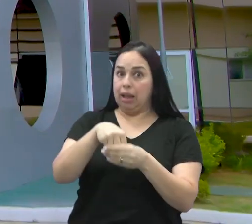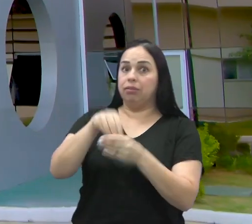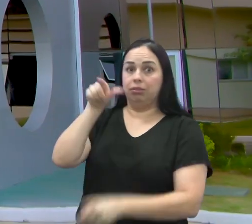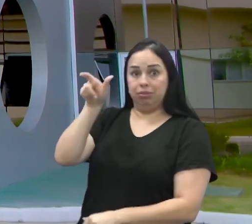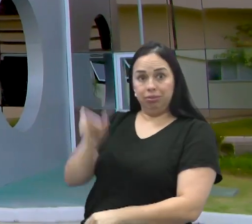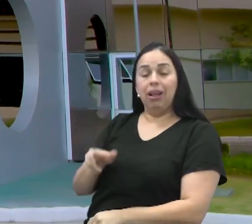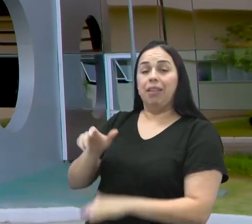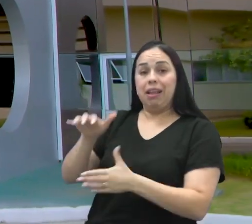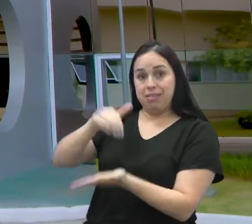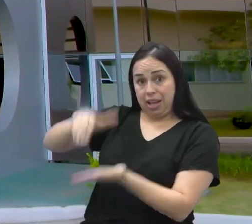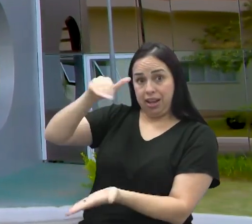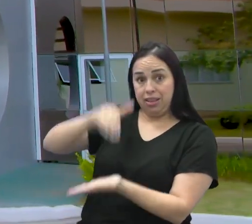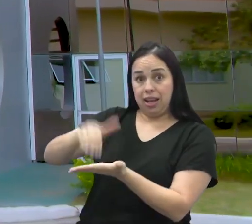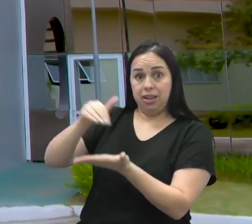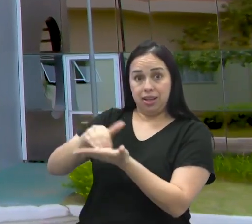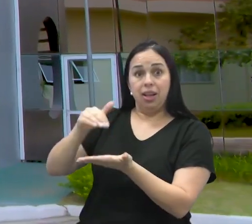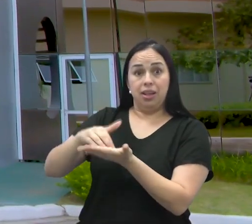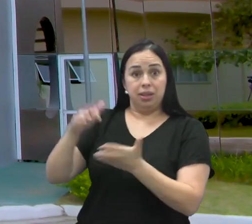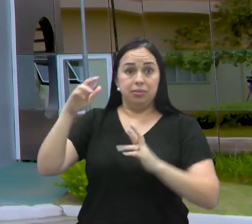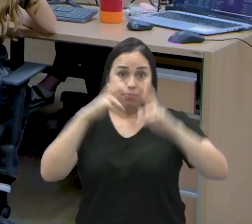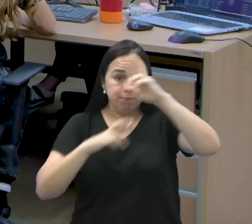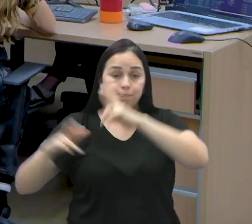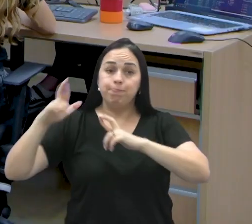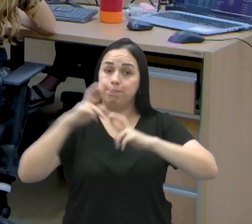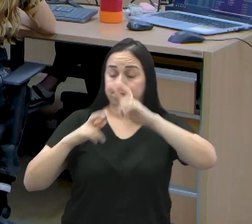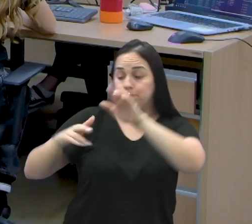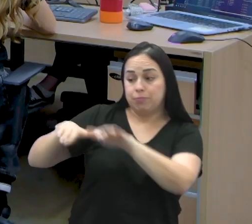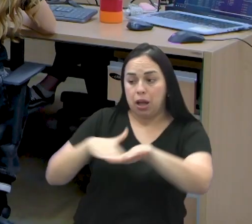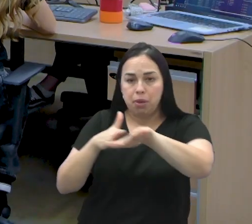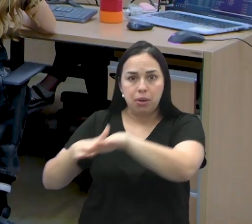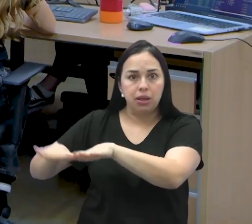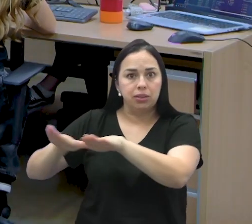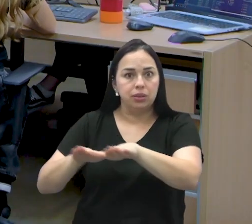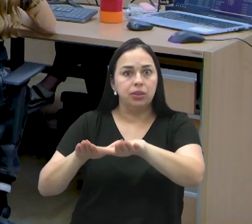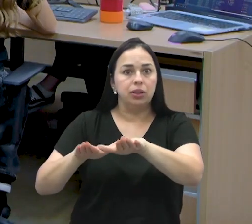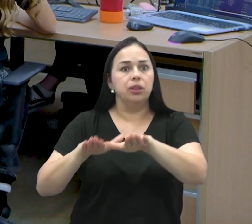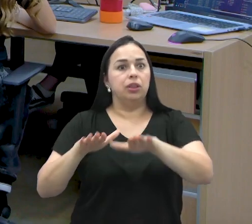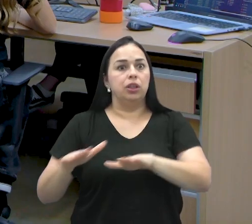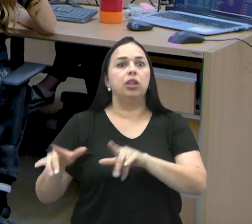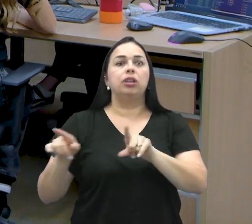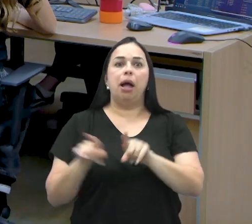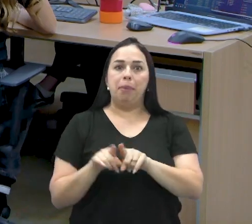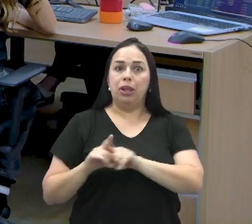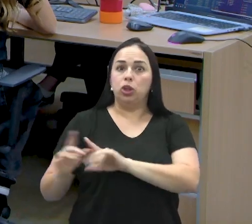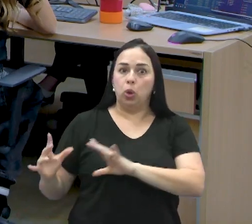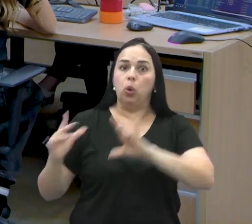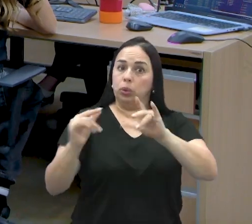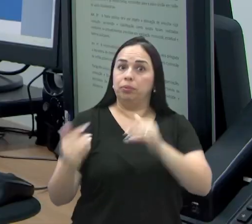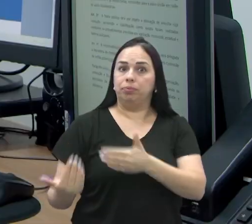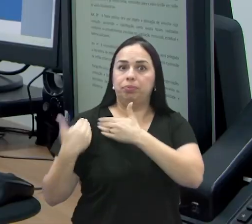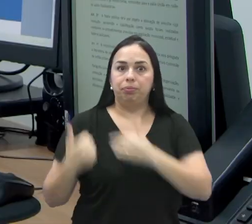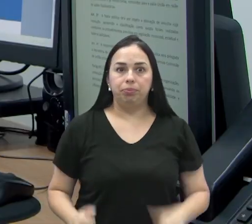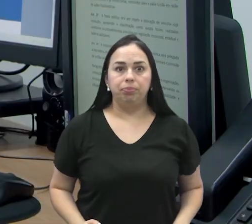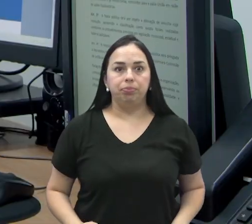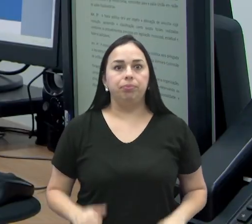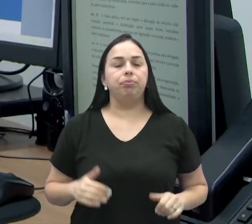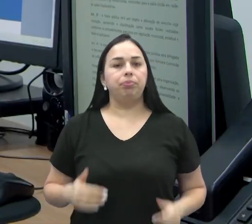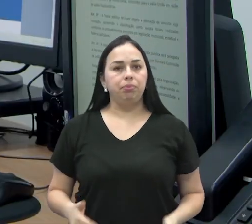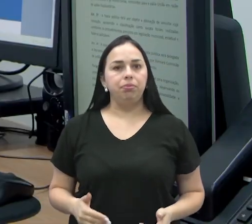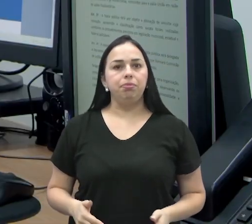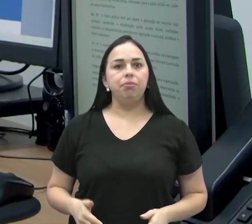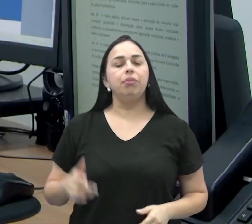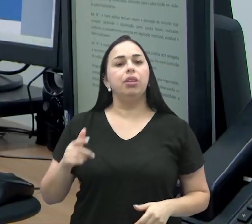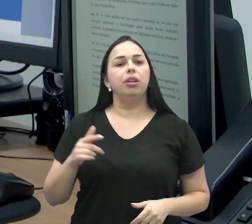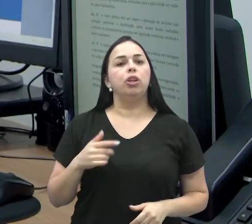cargo da Secretaria de Mobilidade Urbana. Um trabalho que chega a todos, sem exceção. Todo mundo se